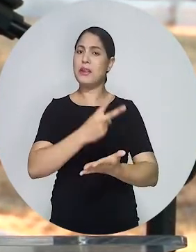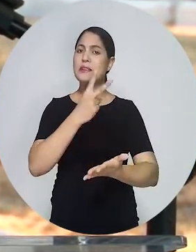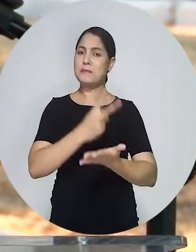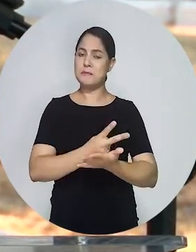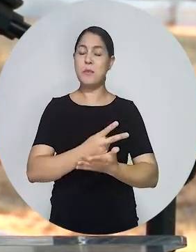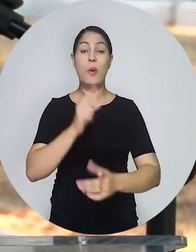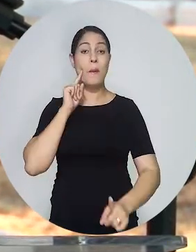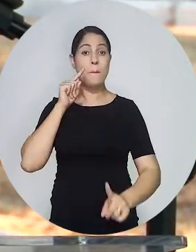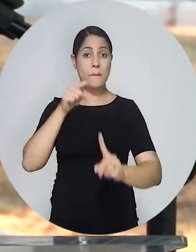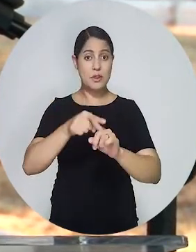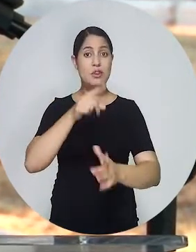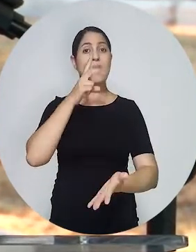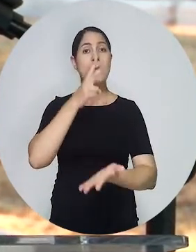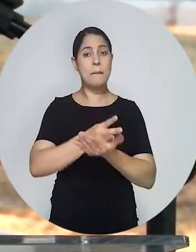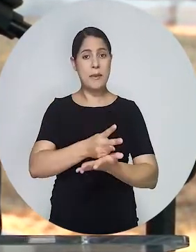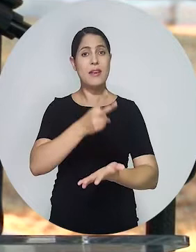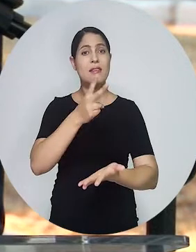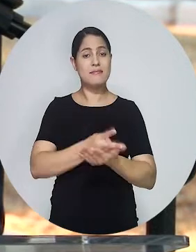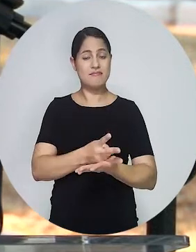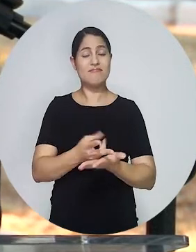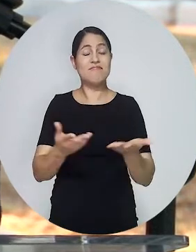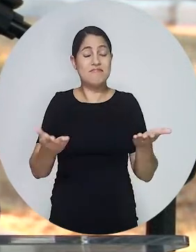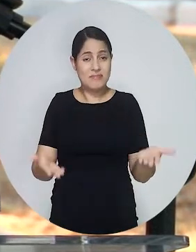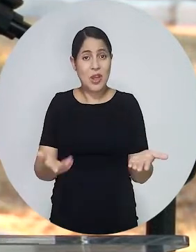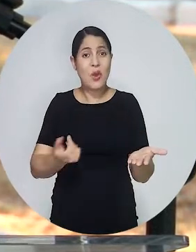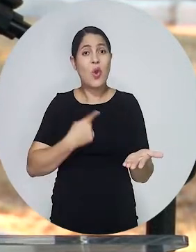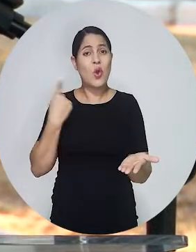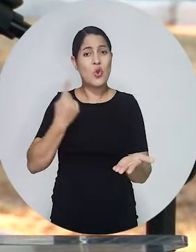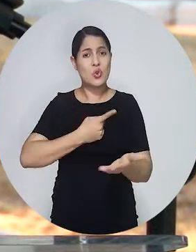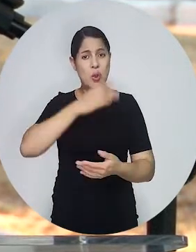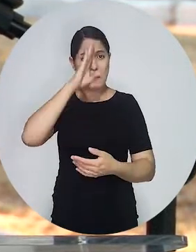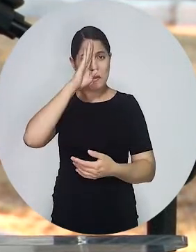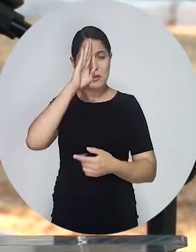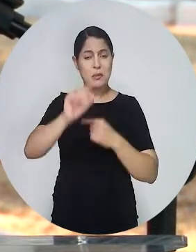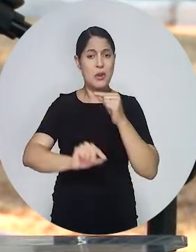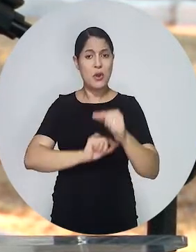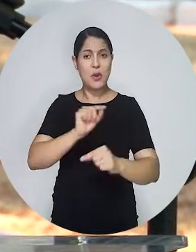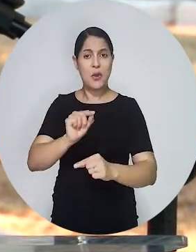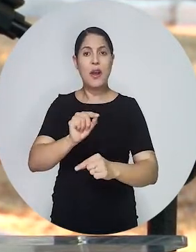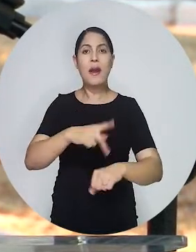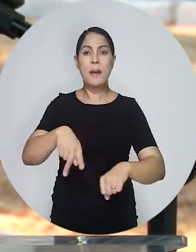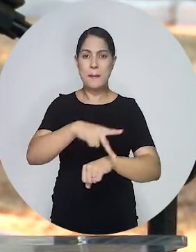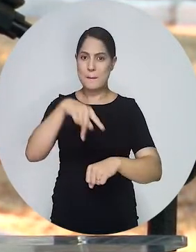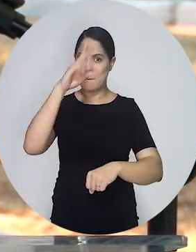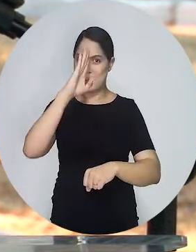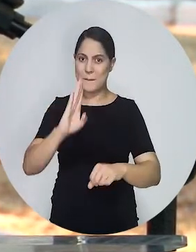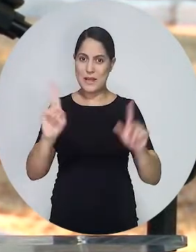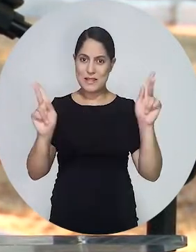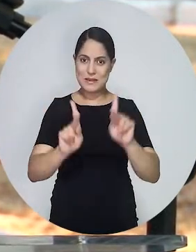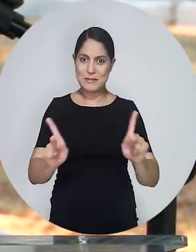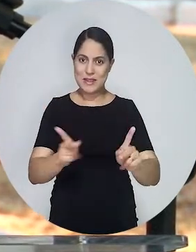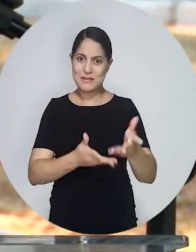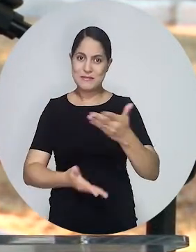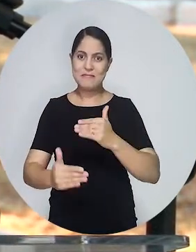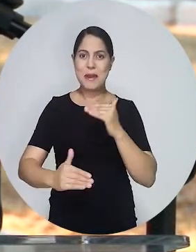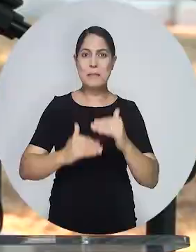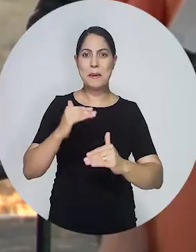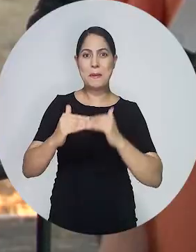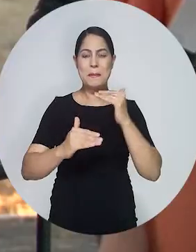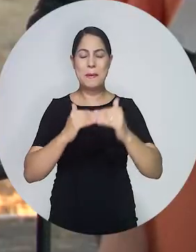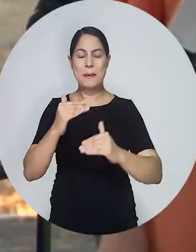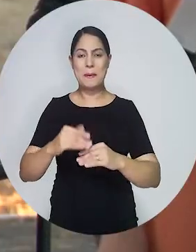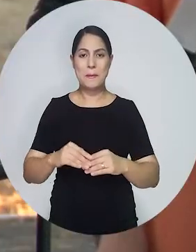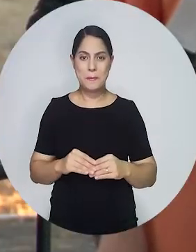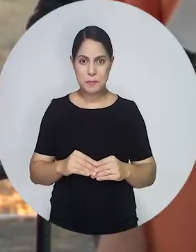estatuto, unidos pelos mesmos objetivos, que, sobretudo, é a repacificação do nosso país.